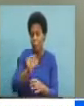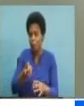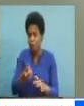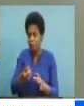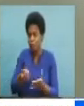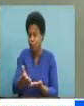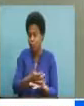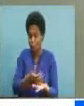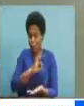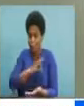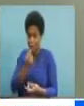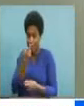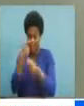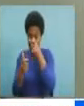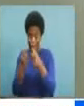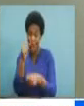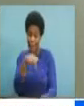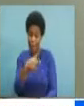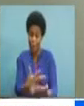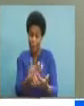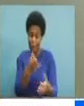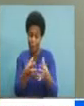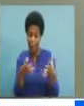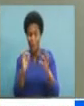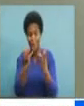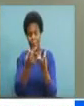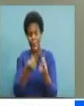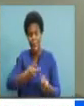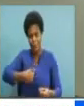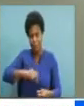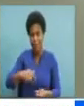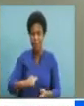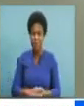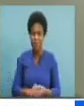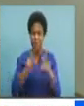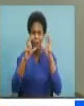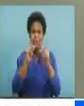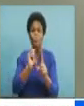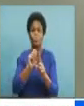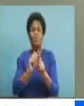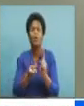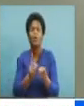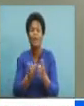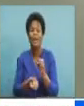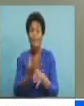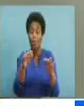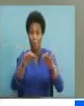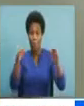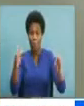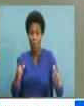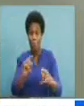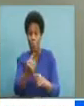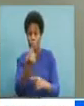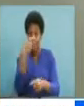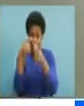rendimentos das pessoas e ter aqui um impacto grande na nossa economia e algumas questões específicas nomeadamente a criação do banco um único do